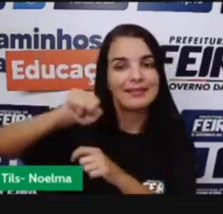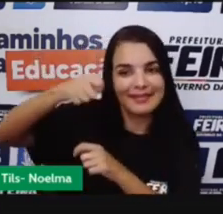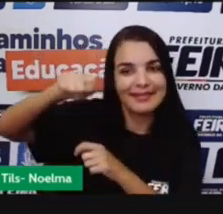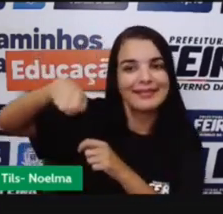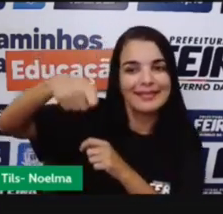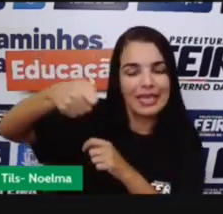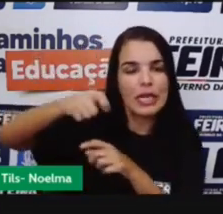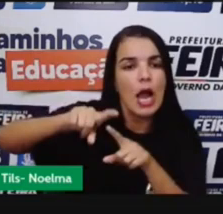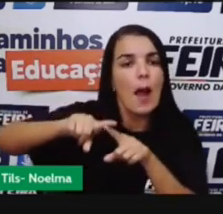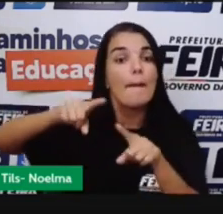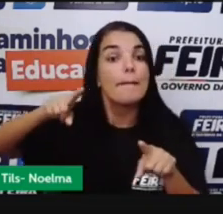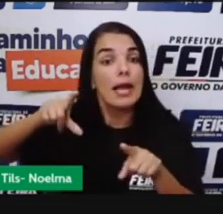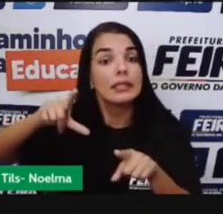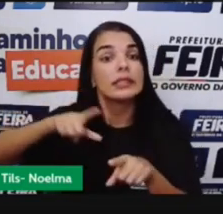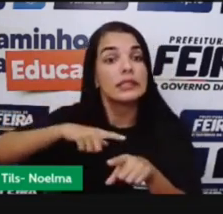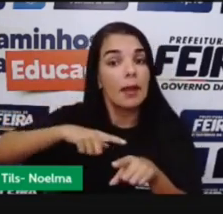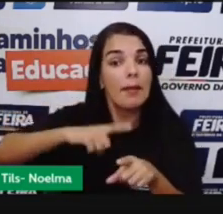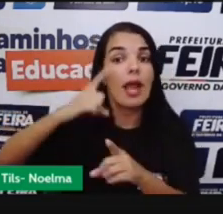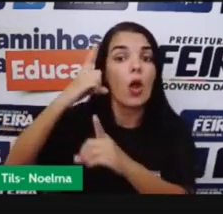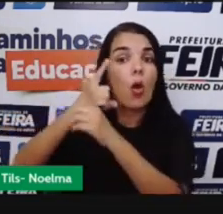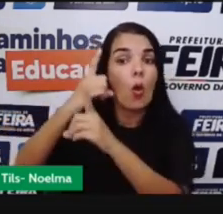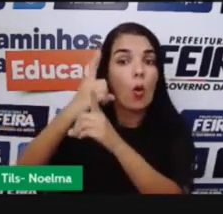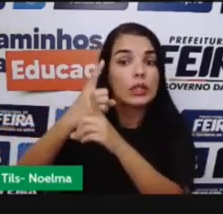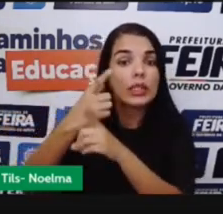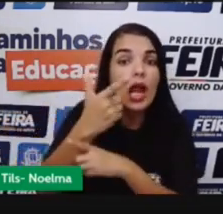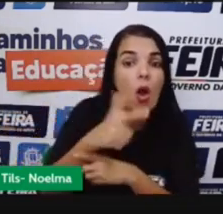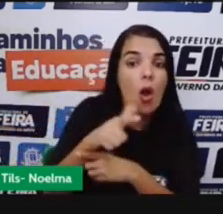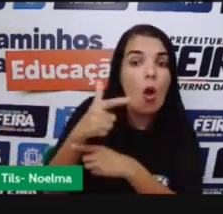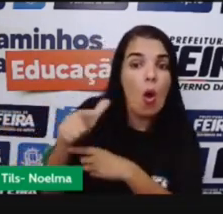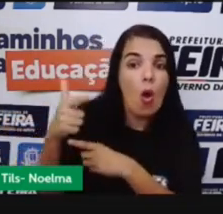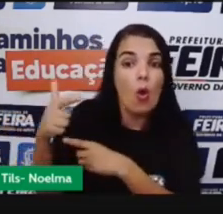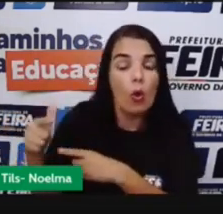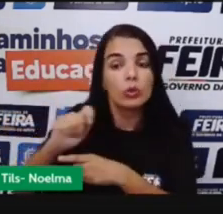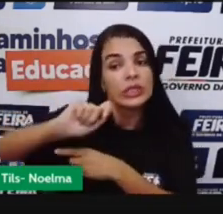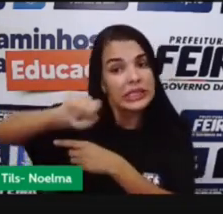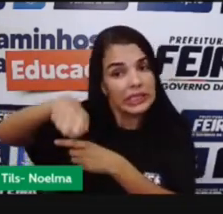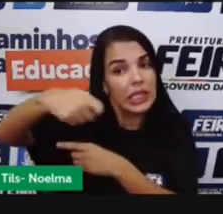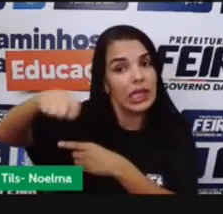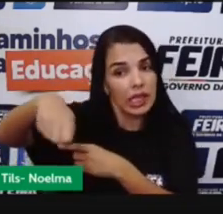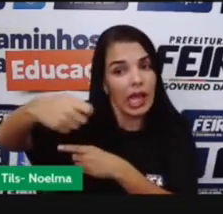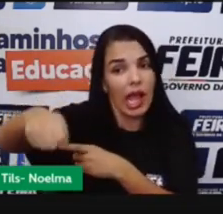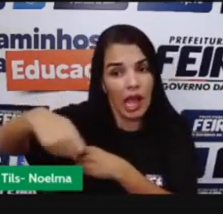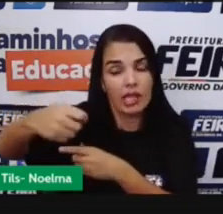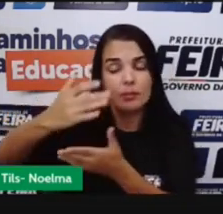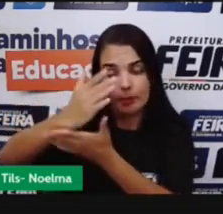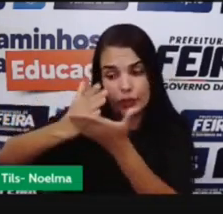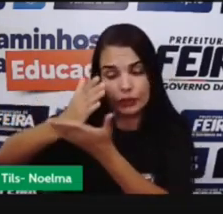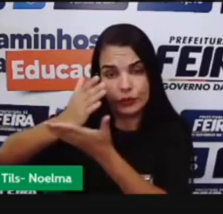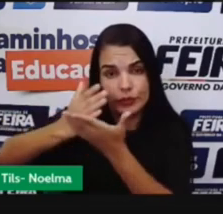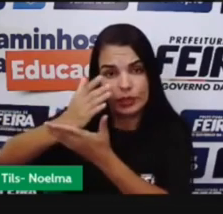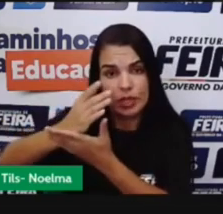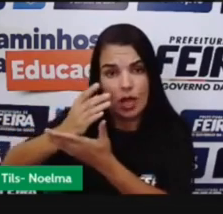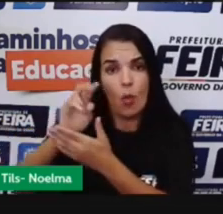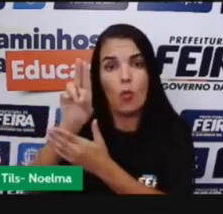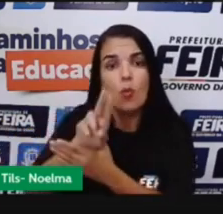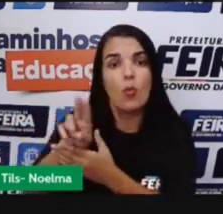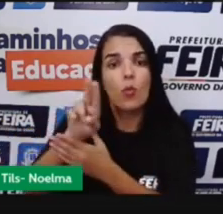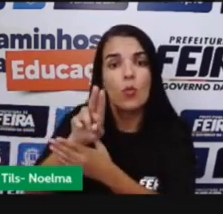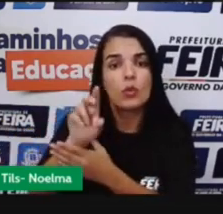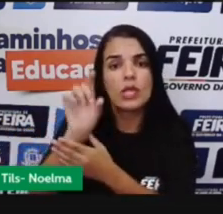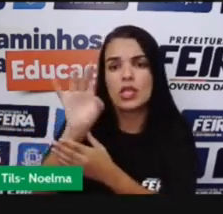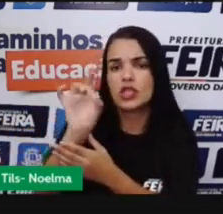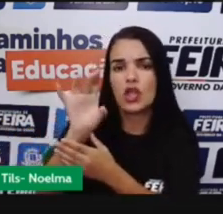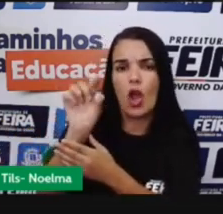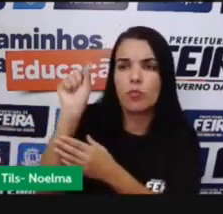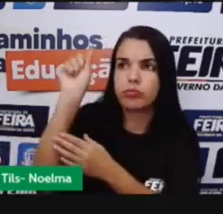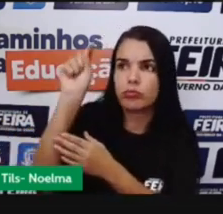Mas também podemos encontrar casos em que essa divisão ela pode ser feita utilizando este